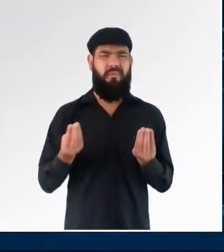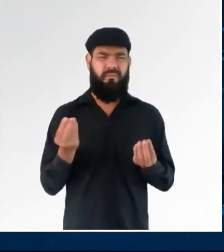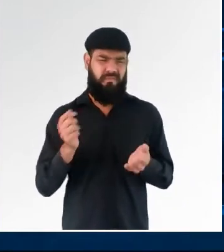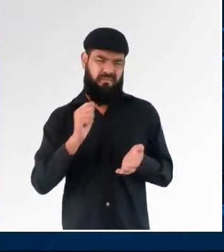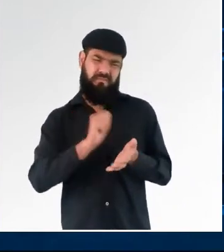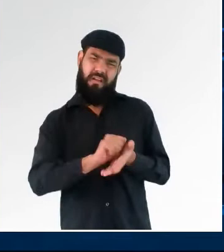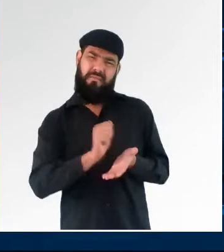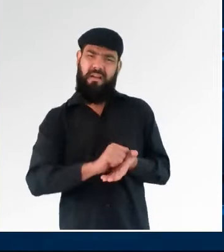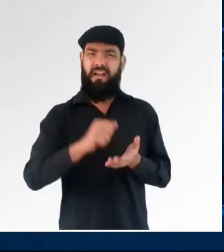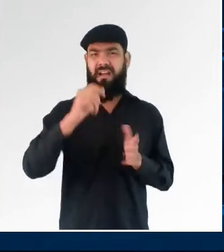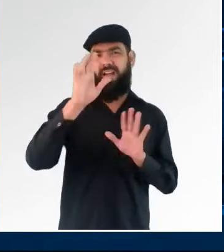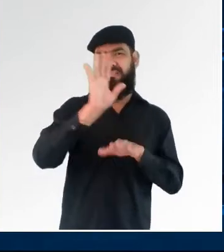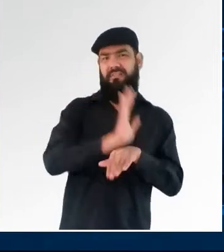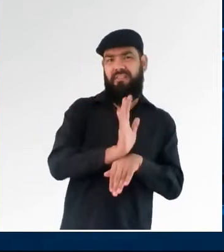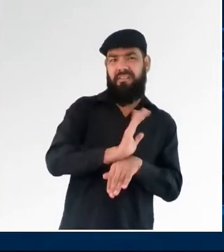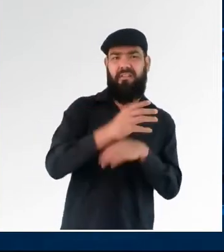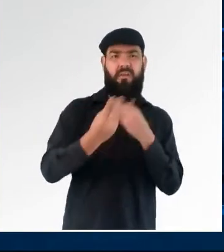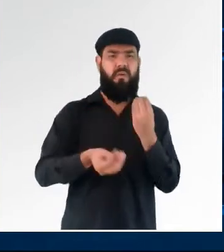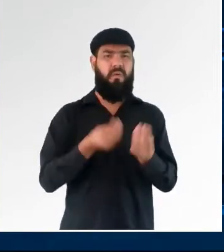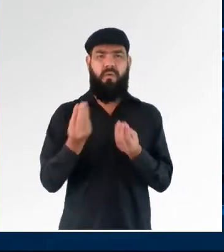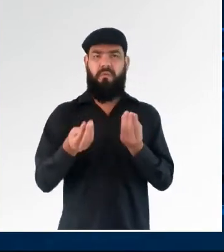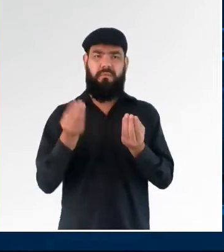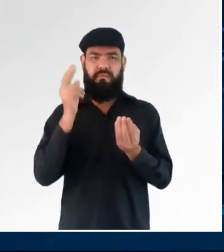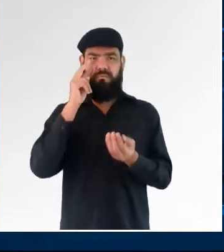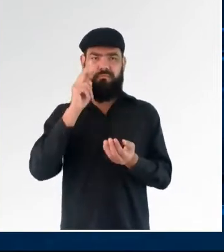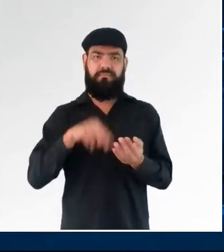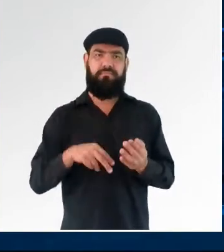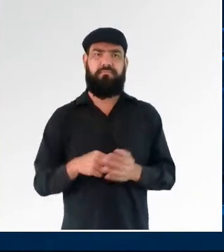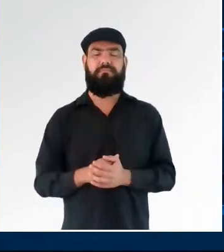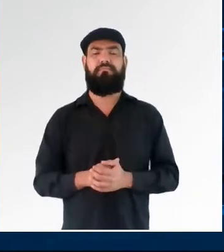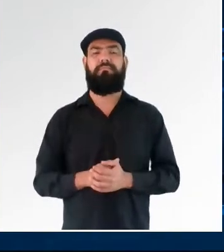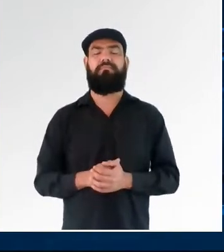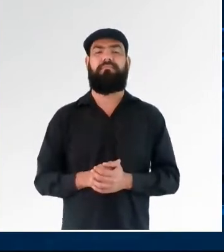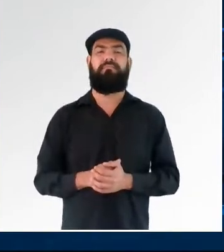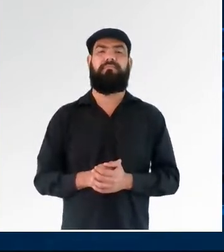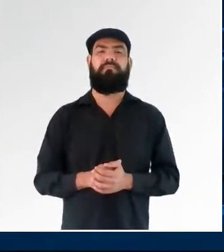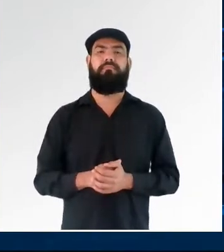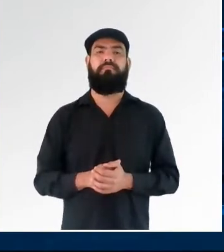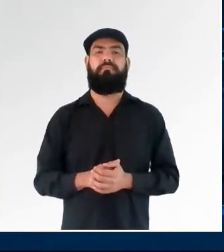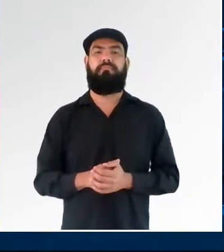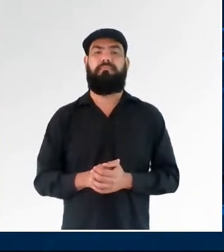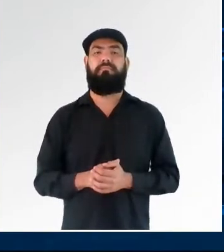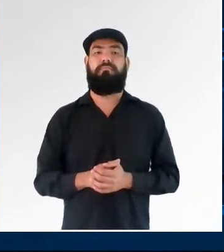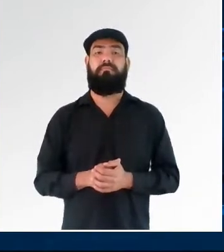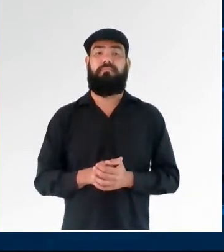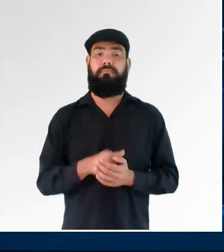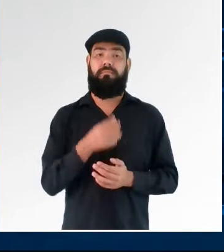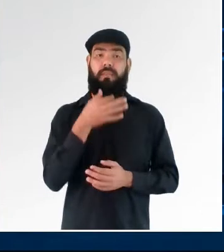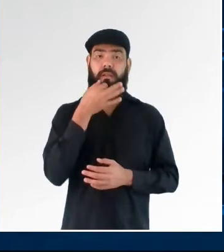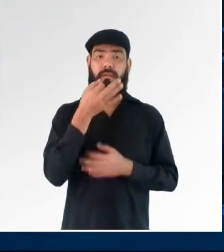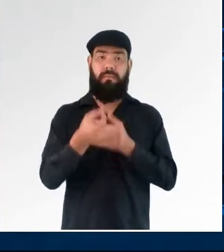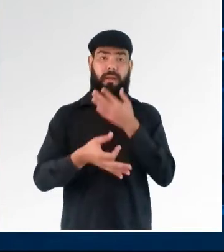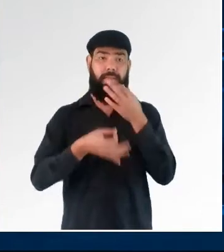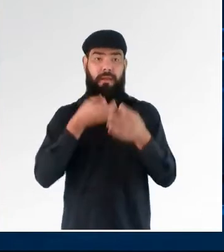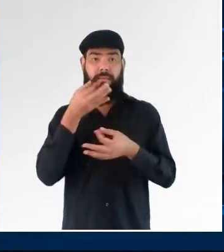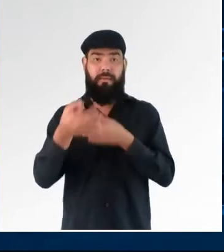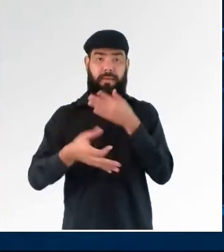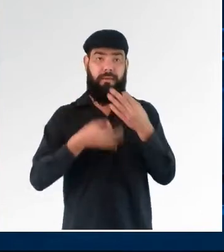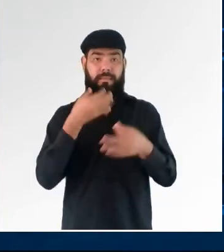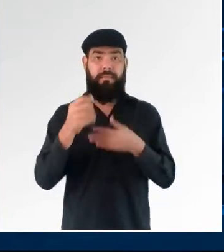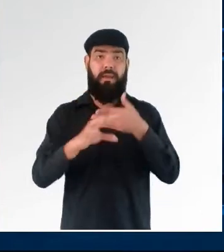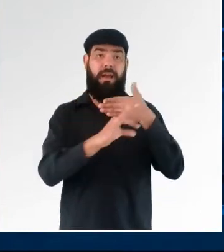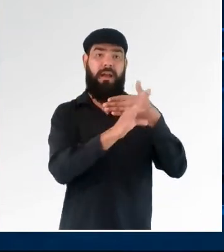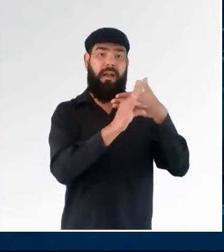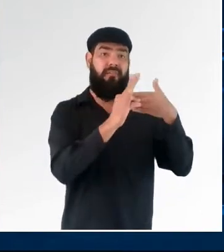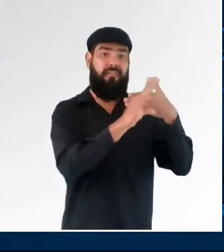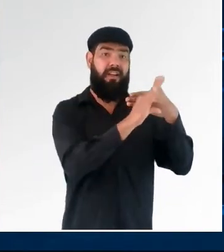feito a partir desses verbos, ok? Você vai citar referências dos